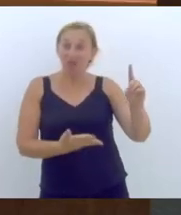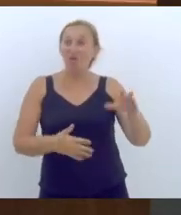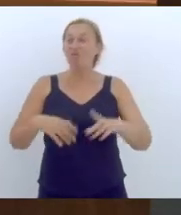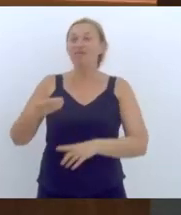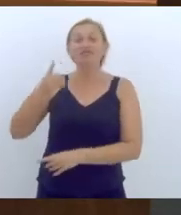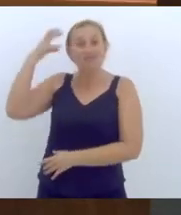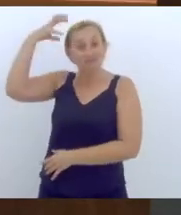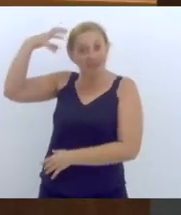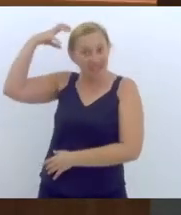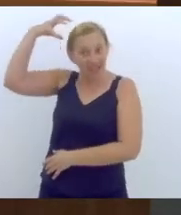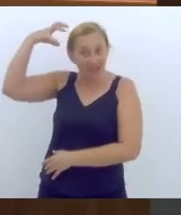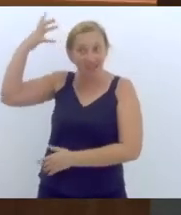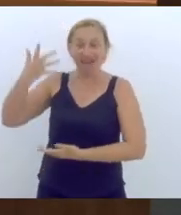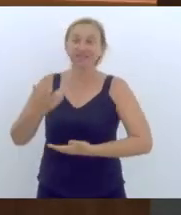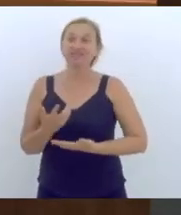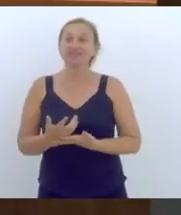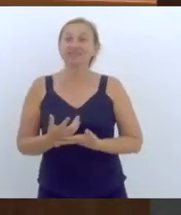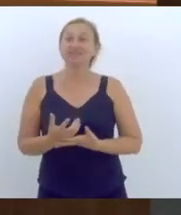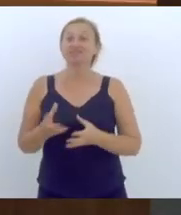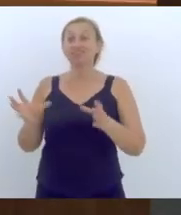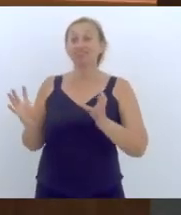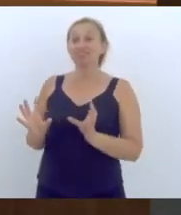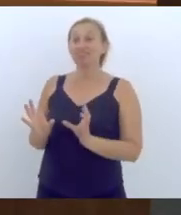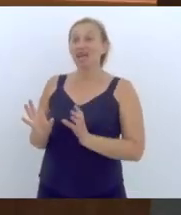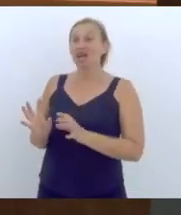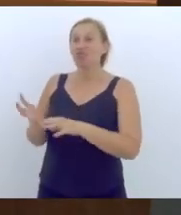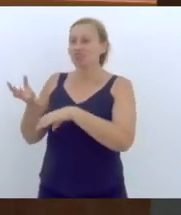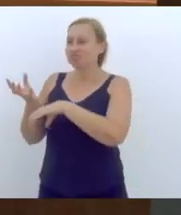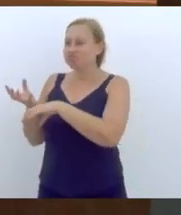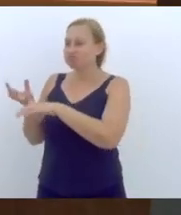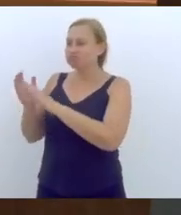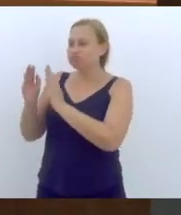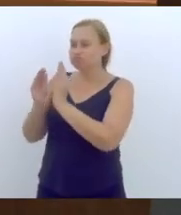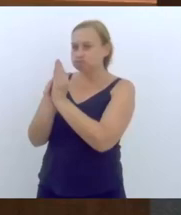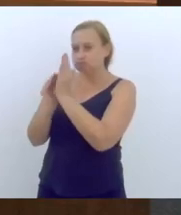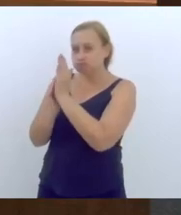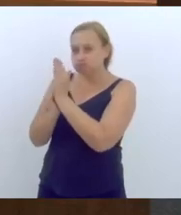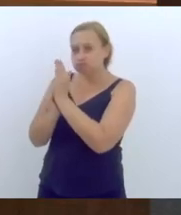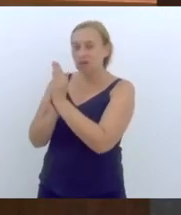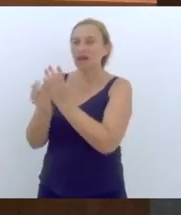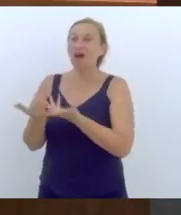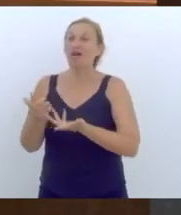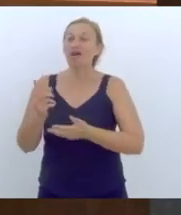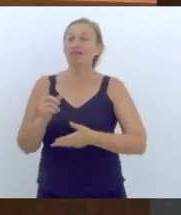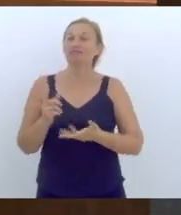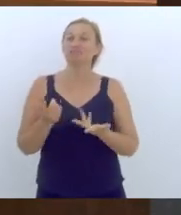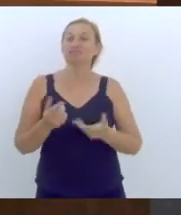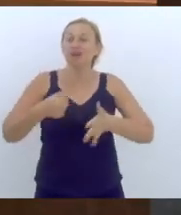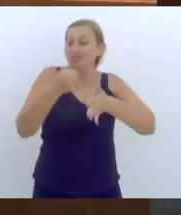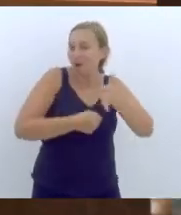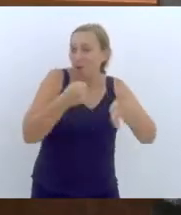na Câmara Federal. E isso também foi uma quebra de paradigma na luta